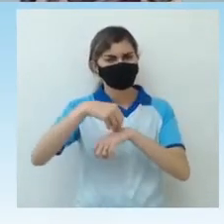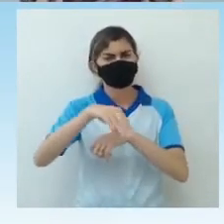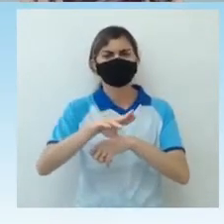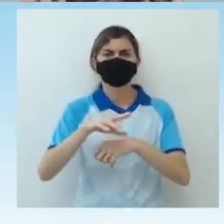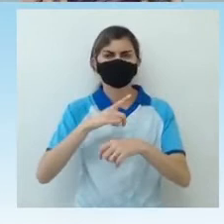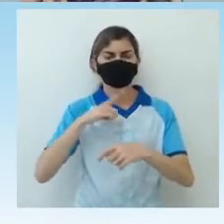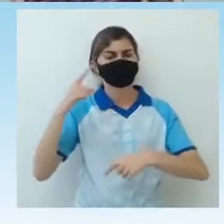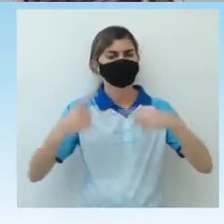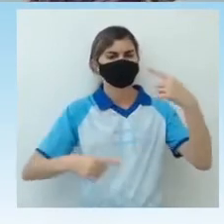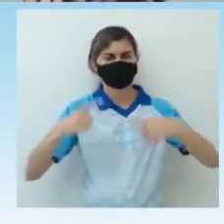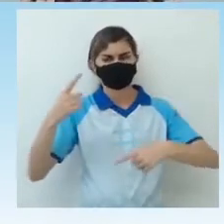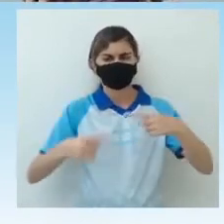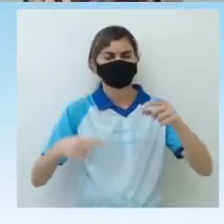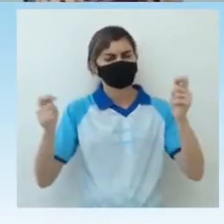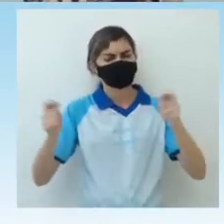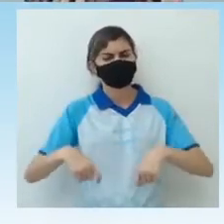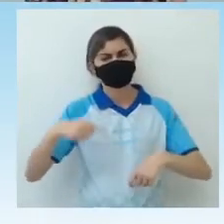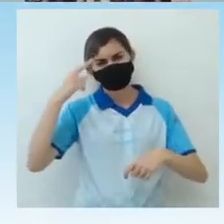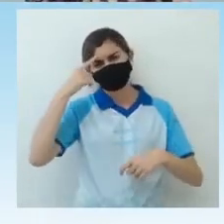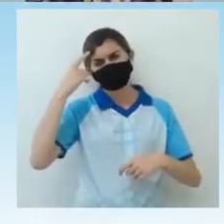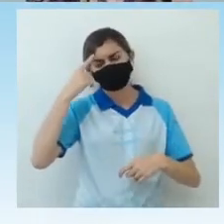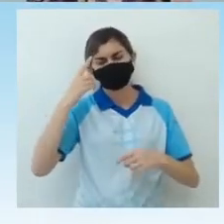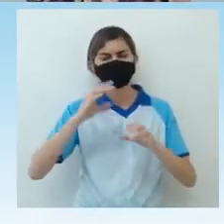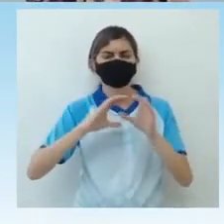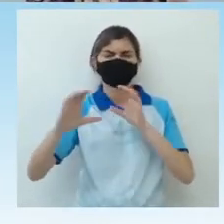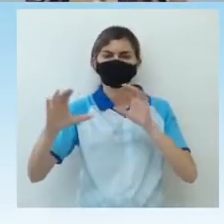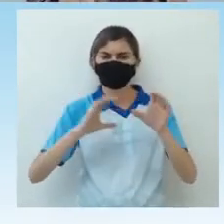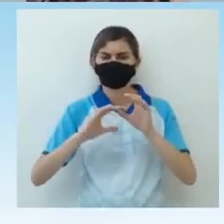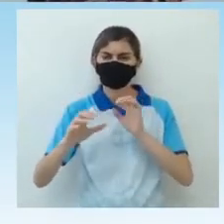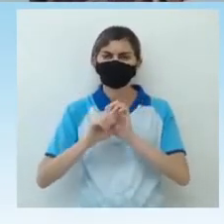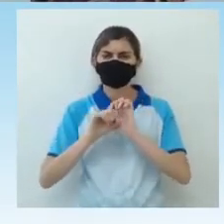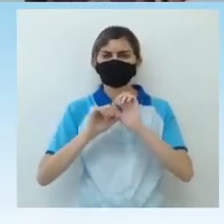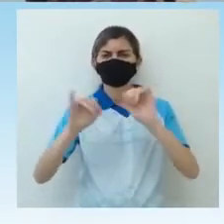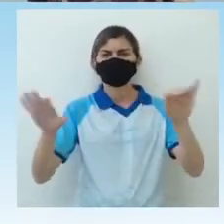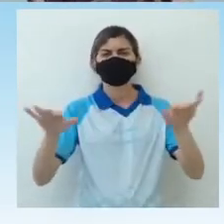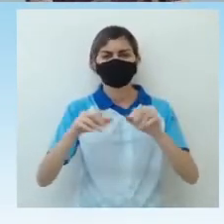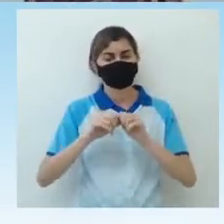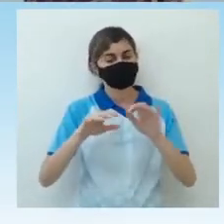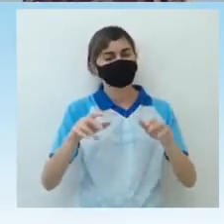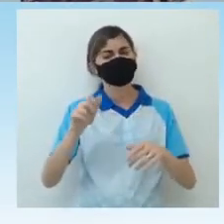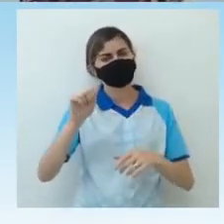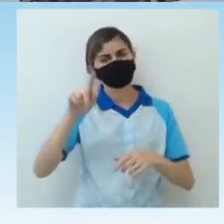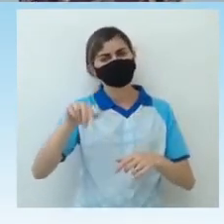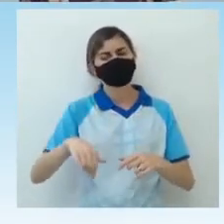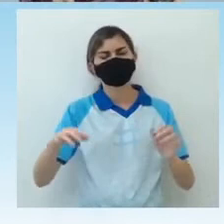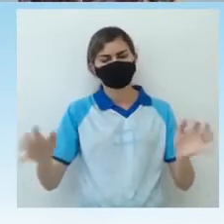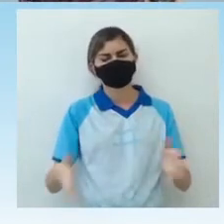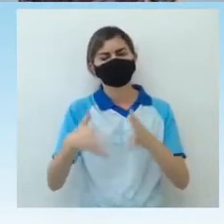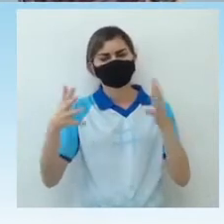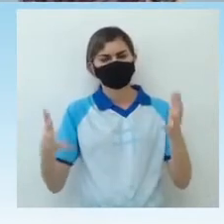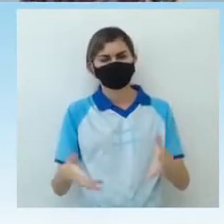função política. E é possível pensar nos meios de comunicação de massa como esses agentes